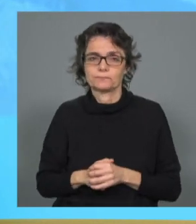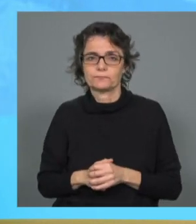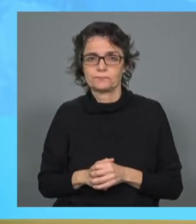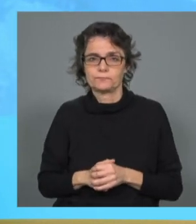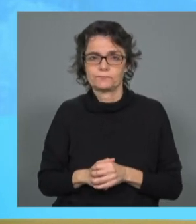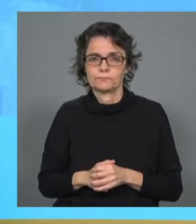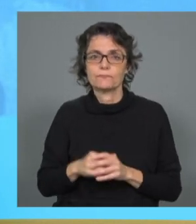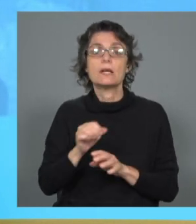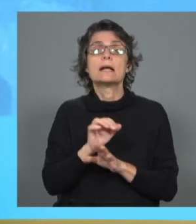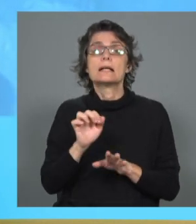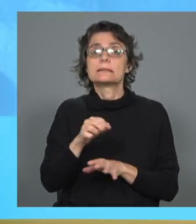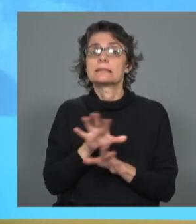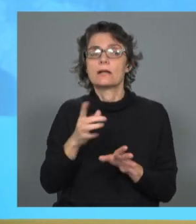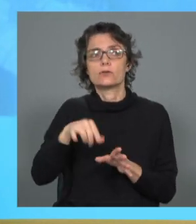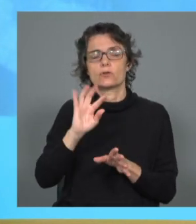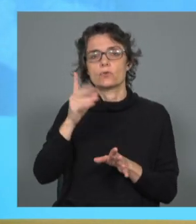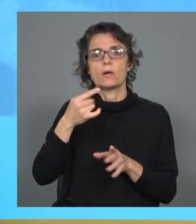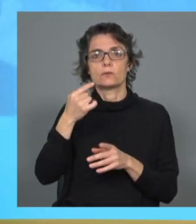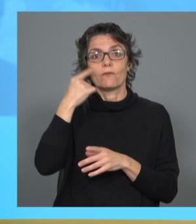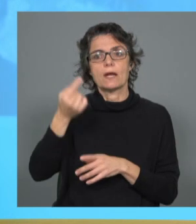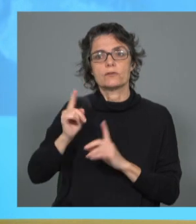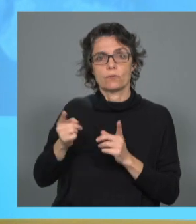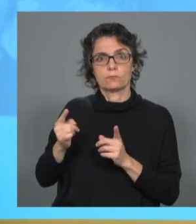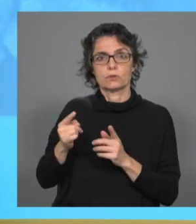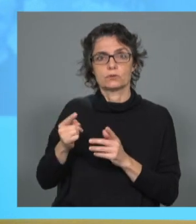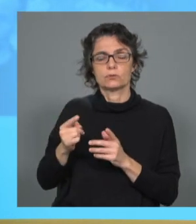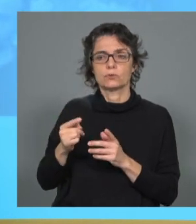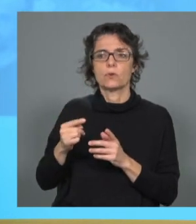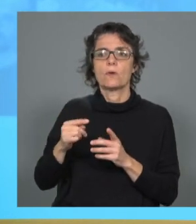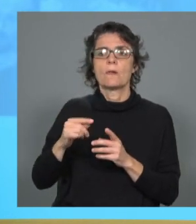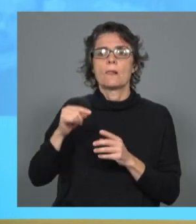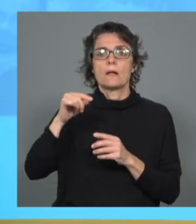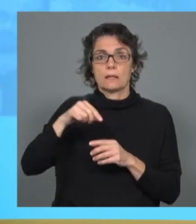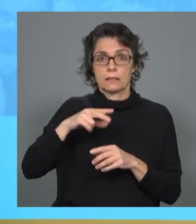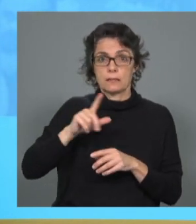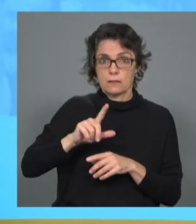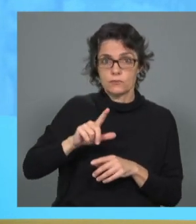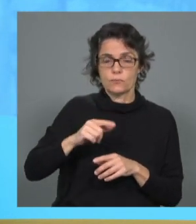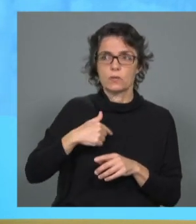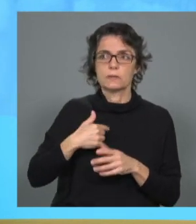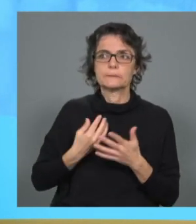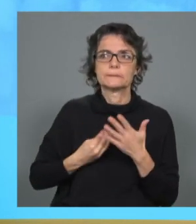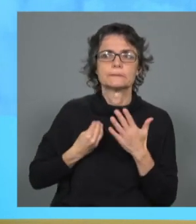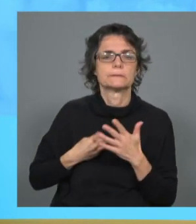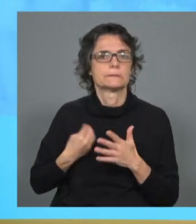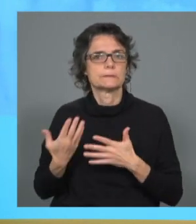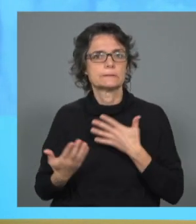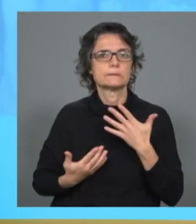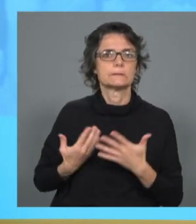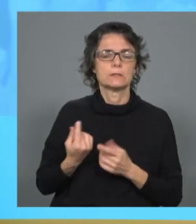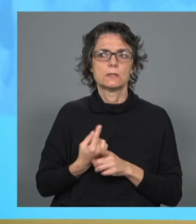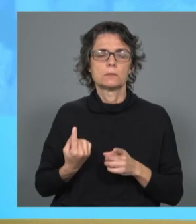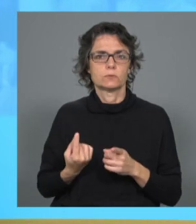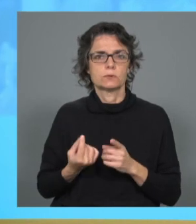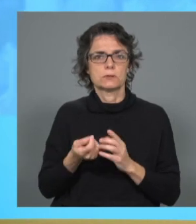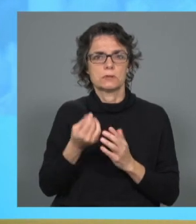partimos daqui com uma expectativa, não é? E eu, quando parti de Lisboa, estava muito apreensivo, não é? Porque as listas